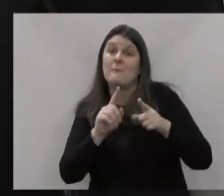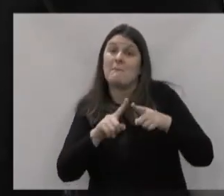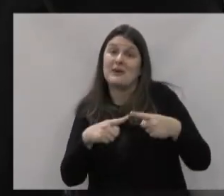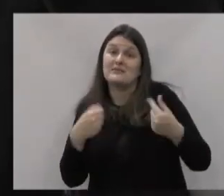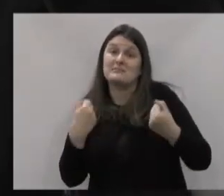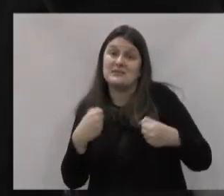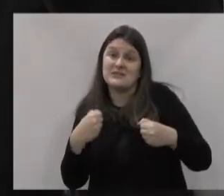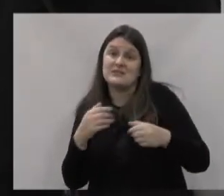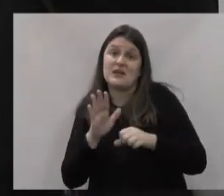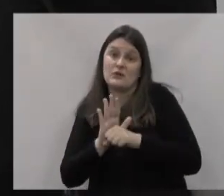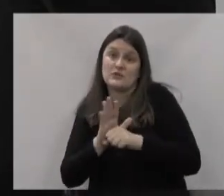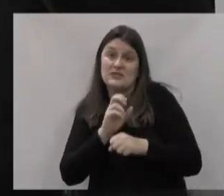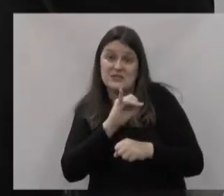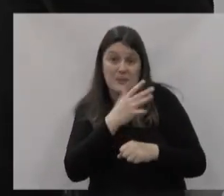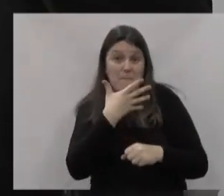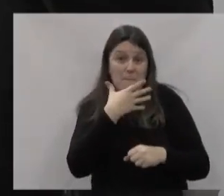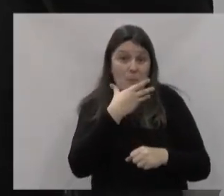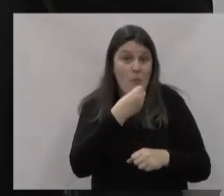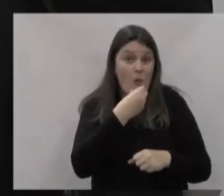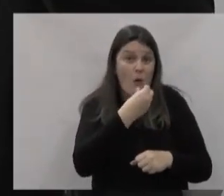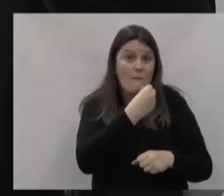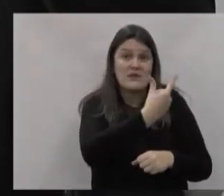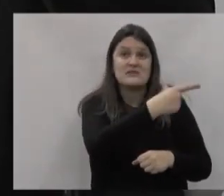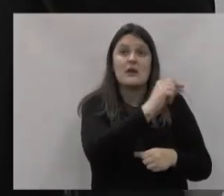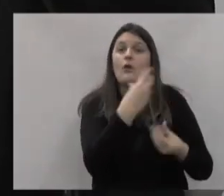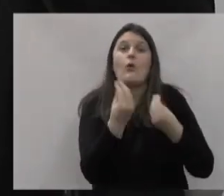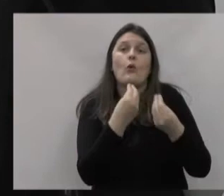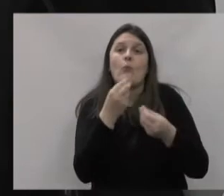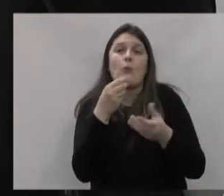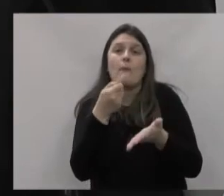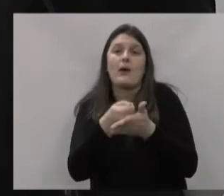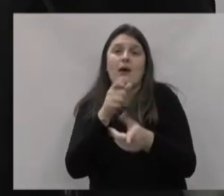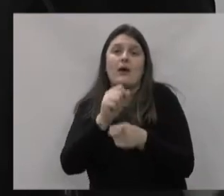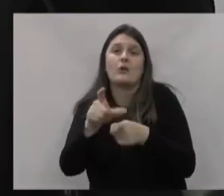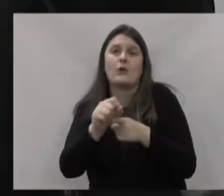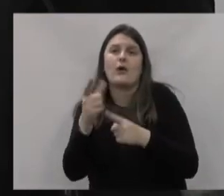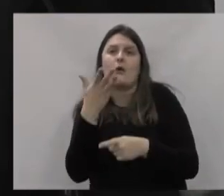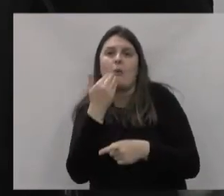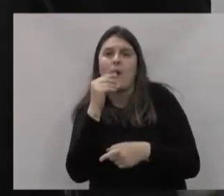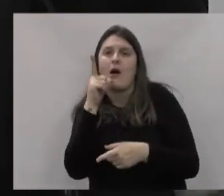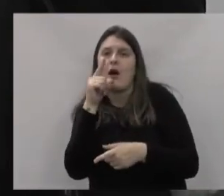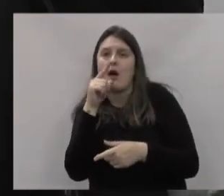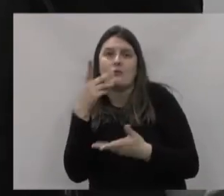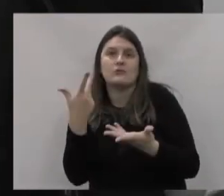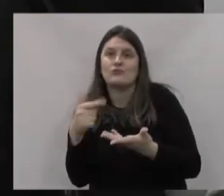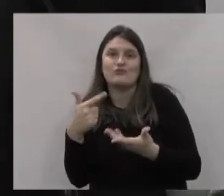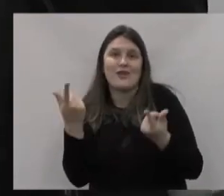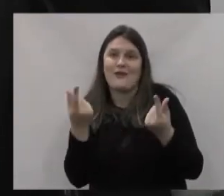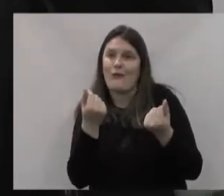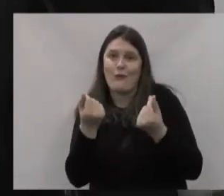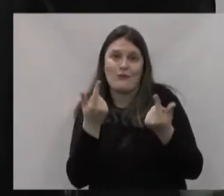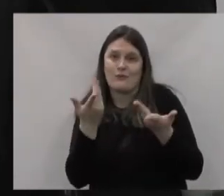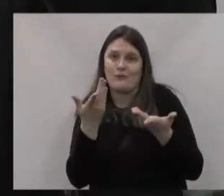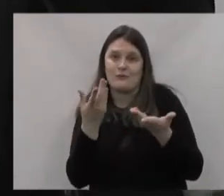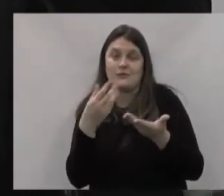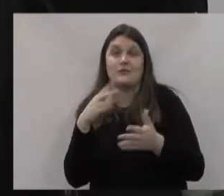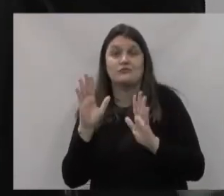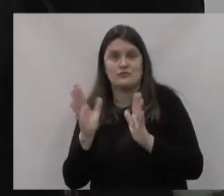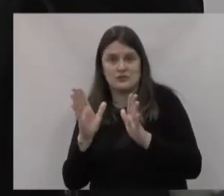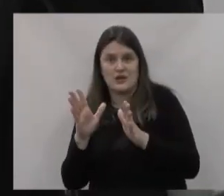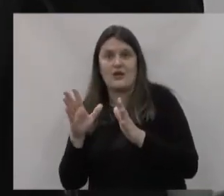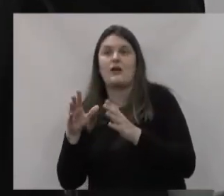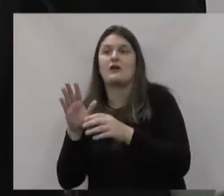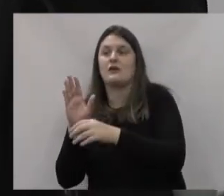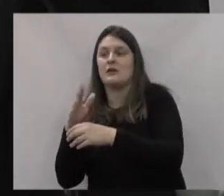ajuda, porque se ele saísse de casa, como que ele ia pagar aluguel, comida, água, o que fosse? Então, por isso que a gente falou, fizemos